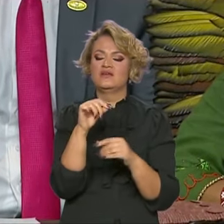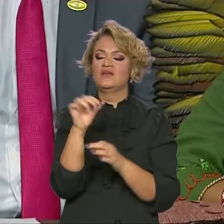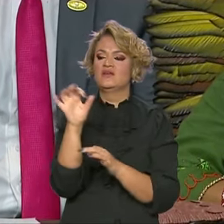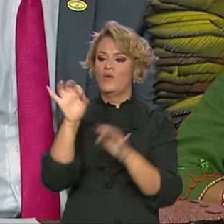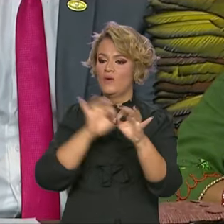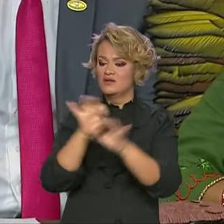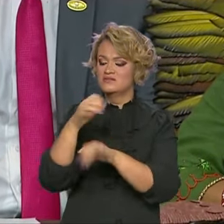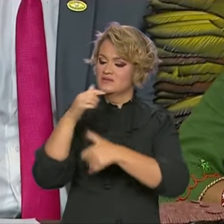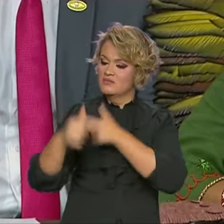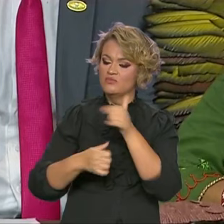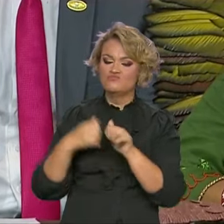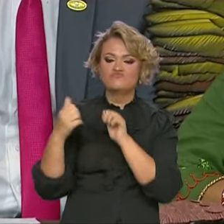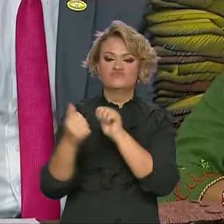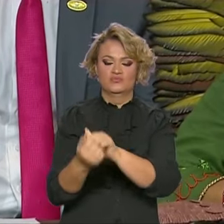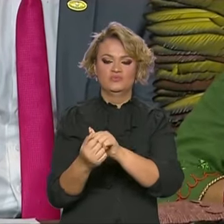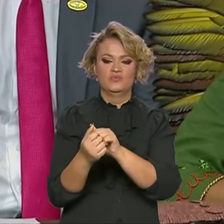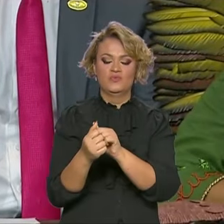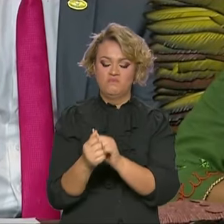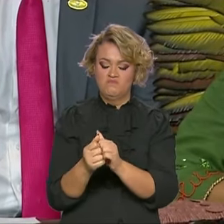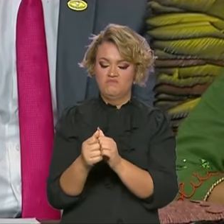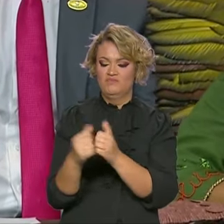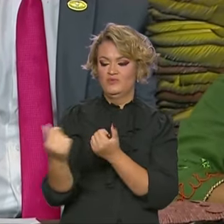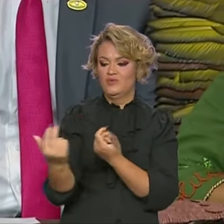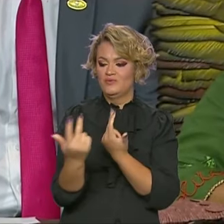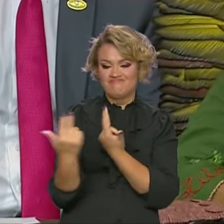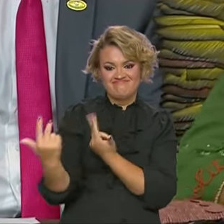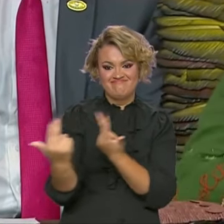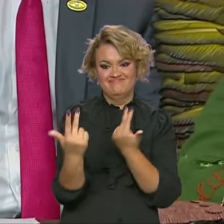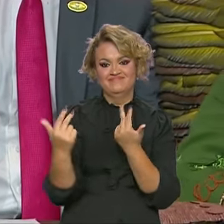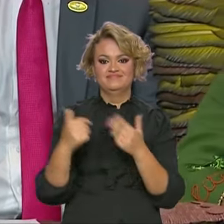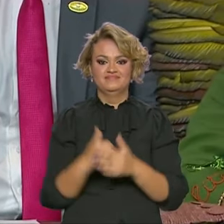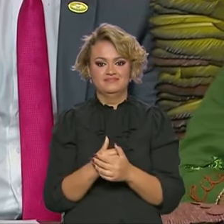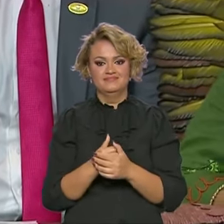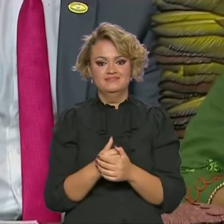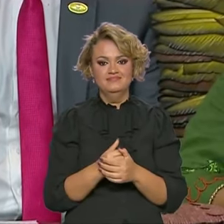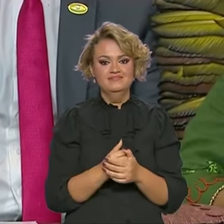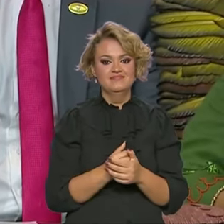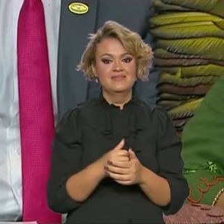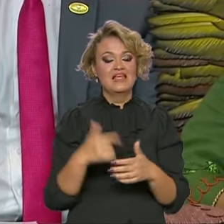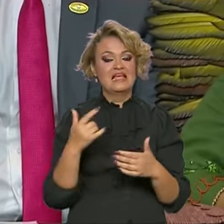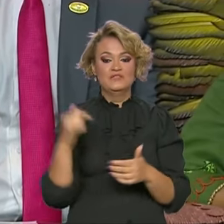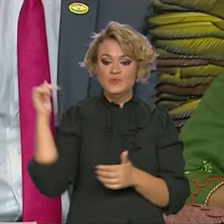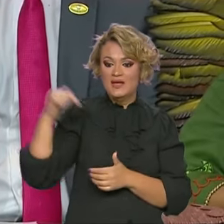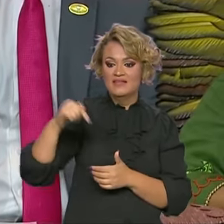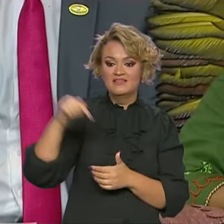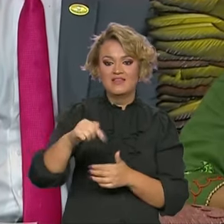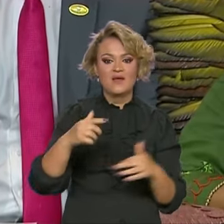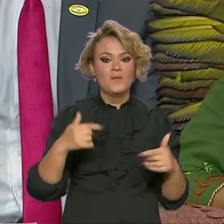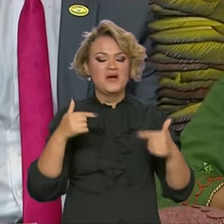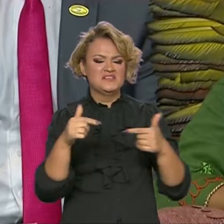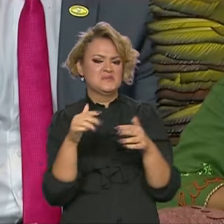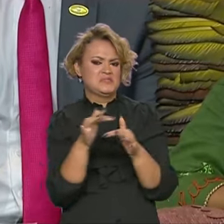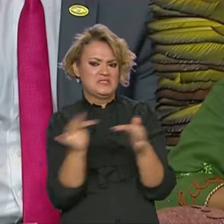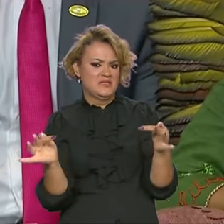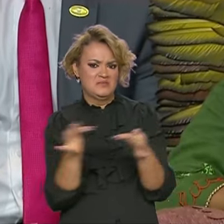construção conjunta de uma casa comum. Esta não é uma empreitada